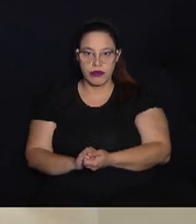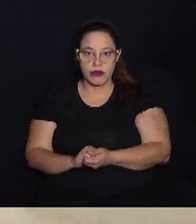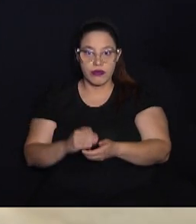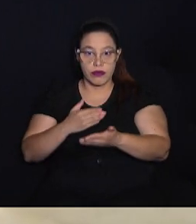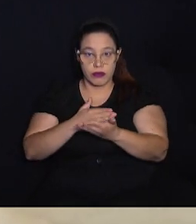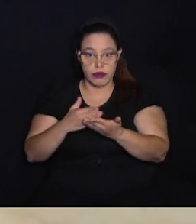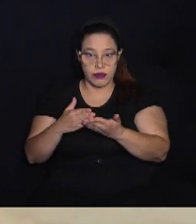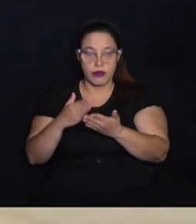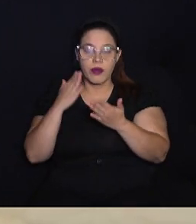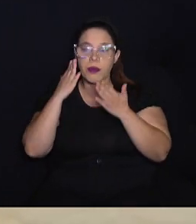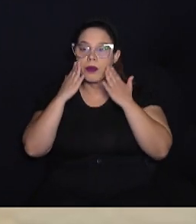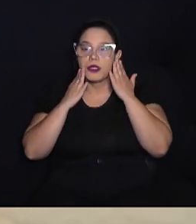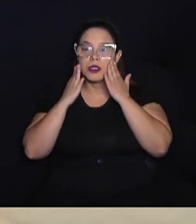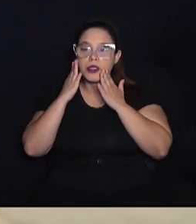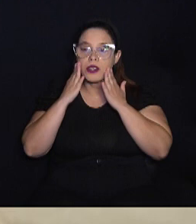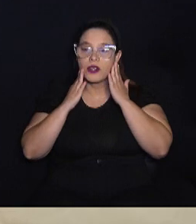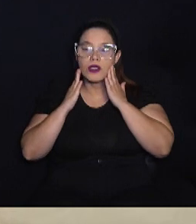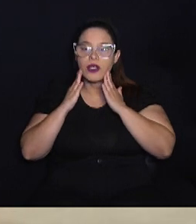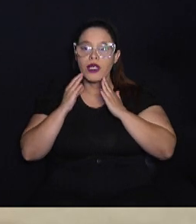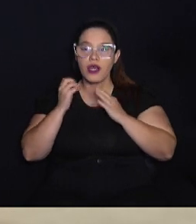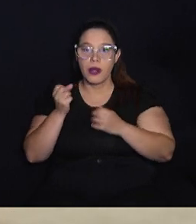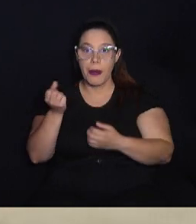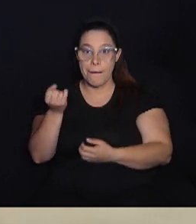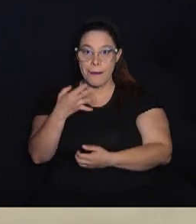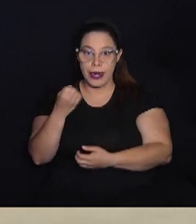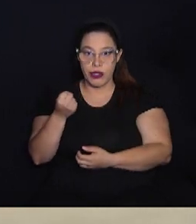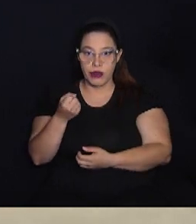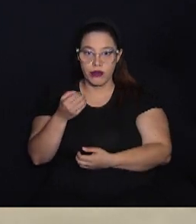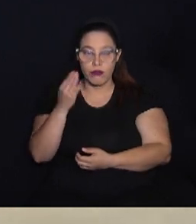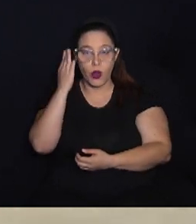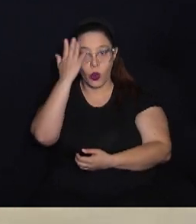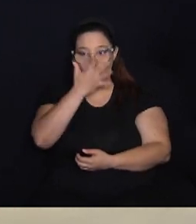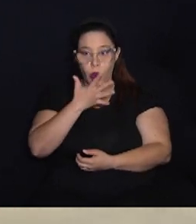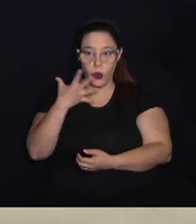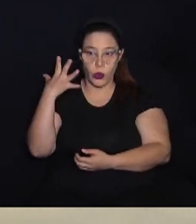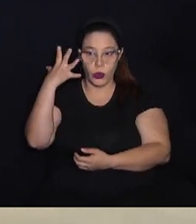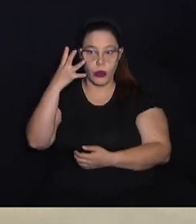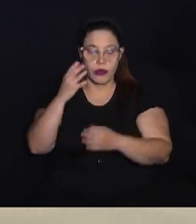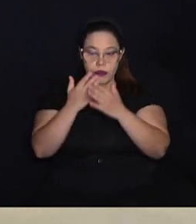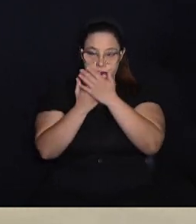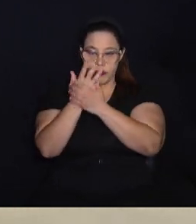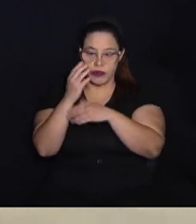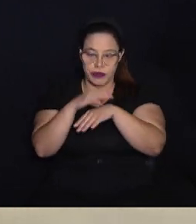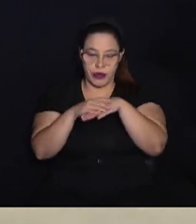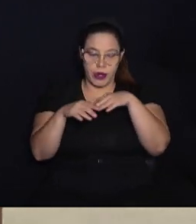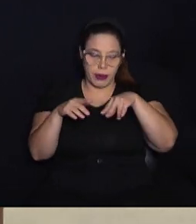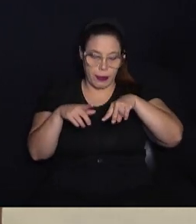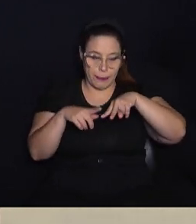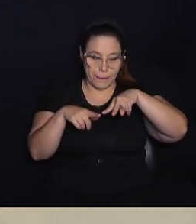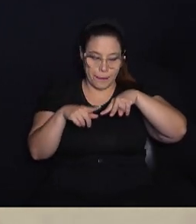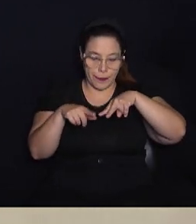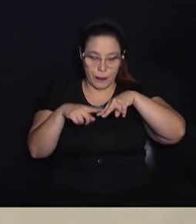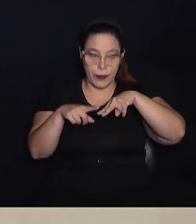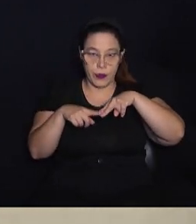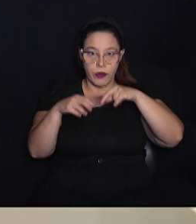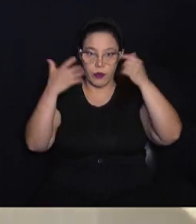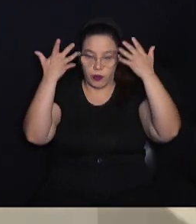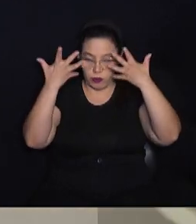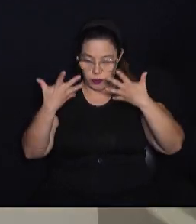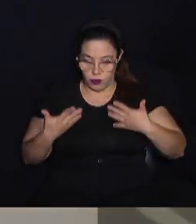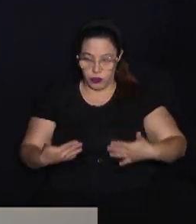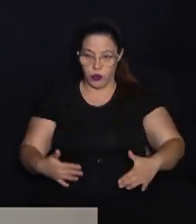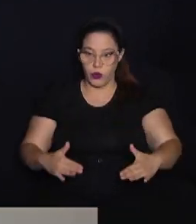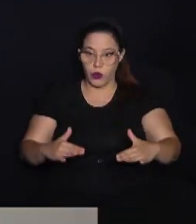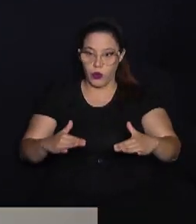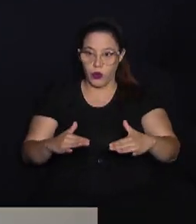produz manchas brancas pelo corpo, principalmente em rosto, mãos, pés, mas ela pode atingir o corpo